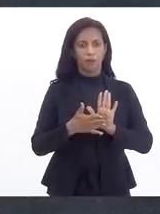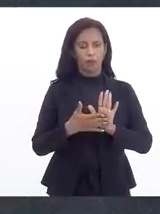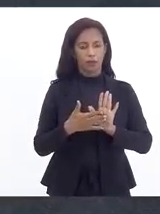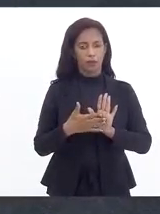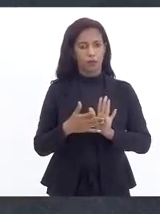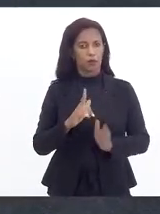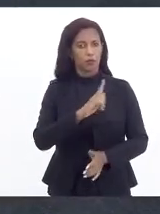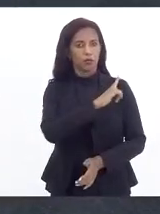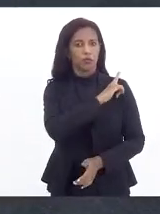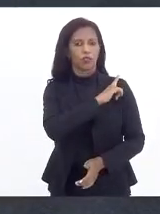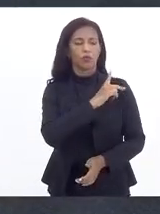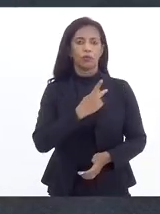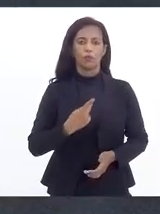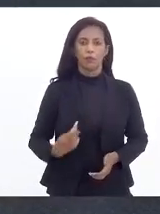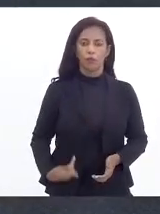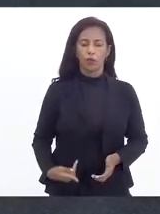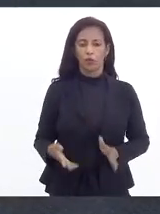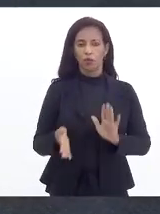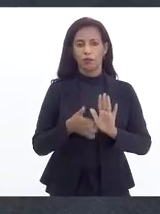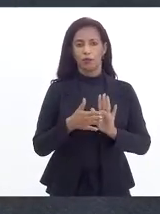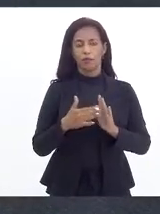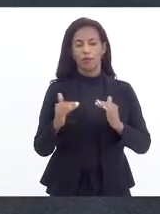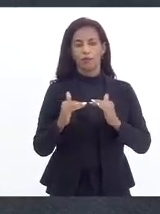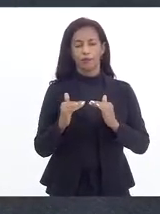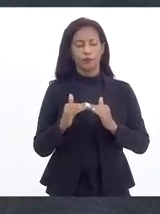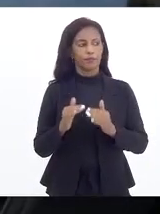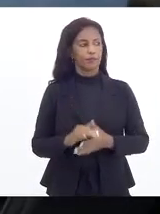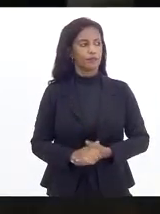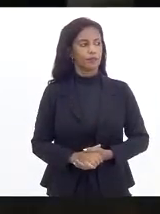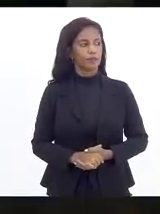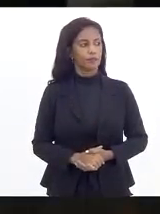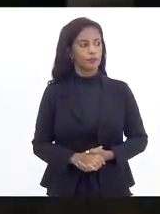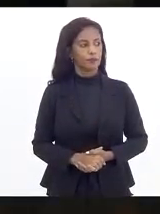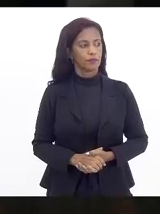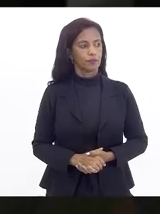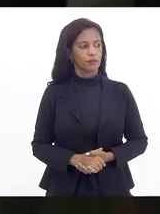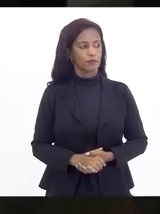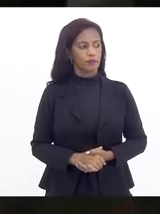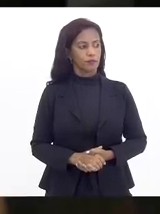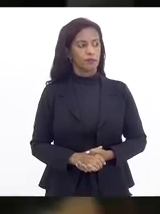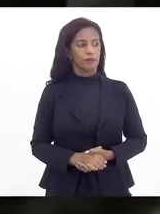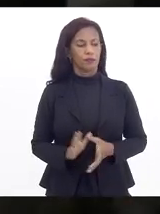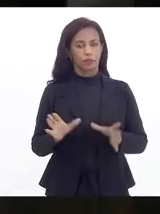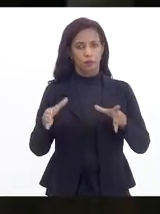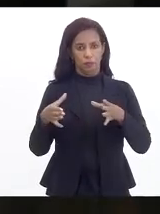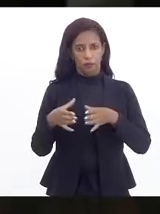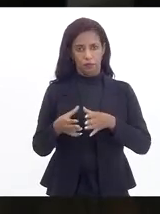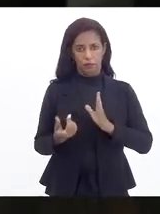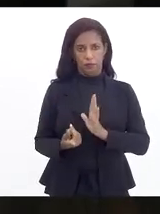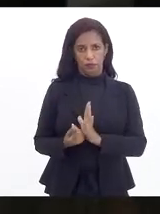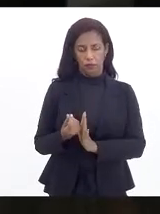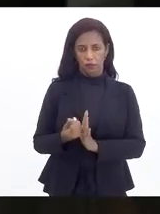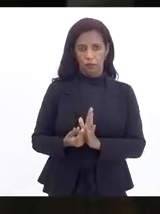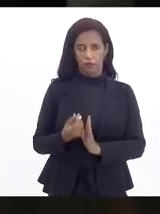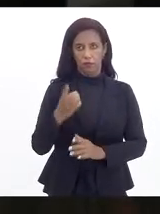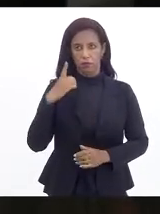sua gestão como presidente. Nosso parecer é favorável. Obrigado, deputada Marta. Pela Comissão de Orçamento,